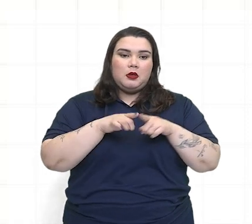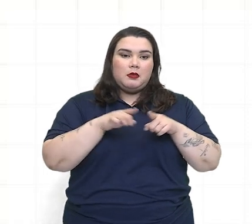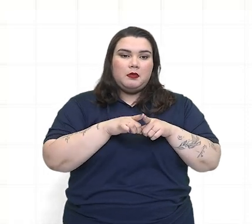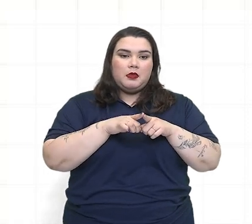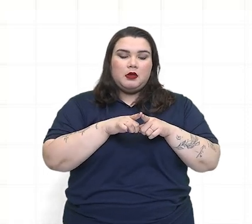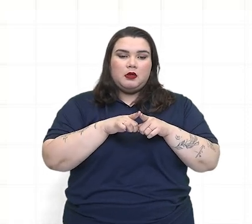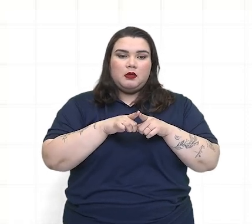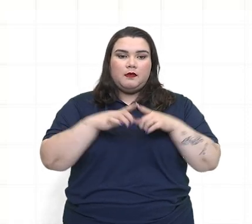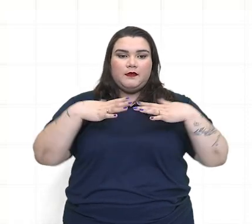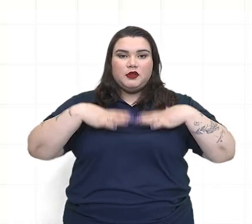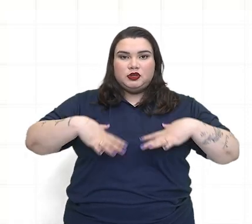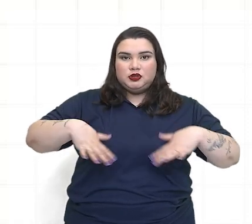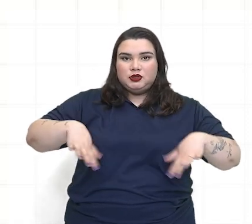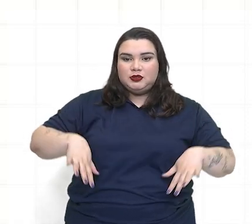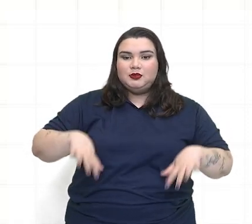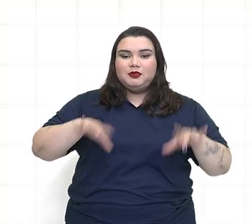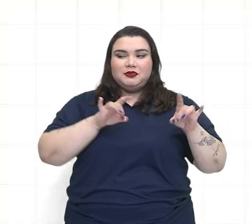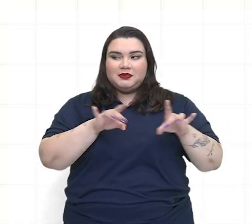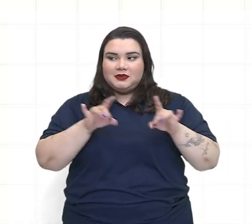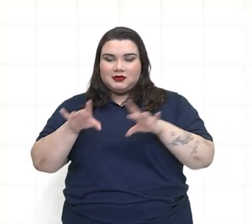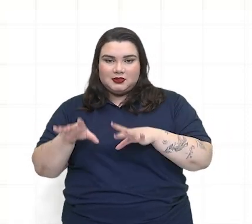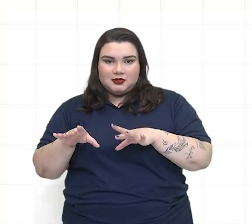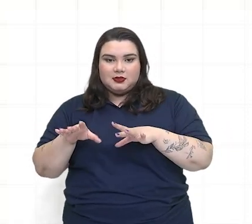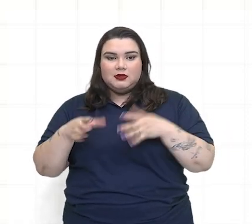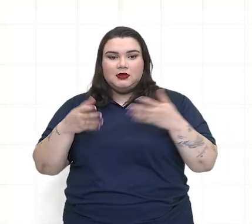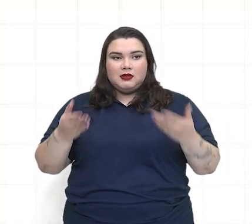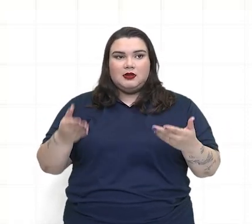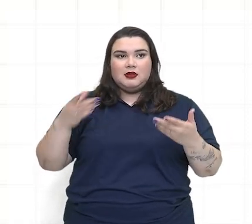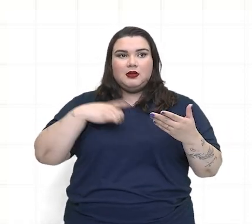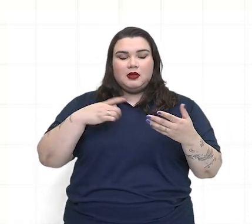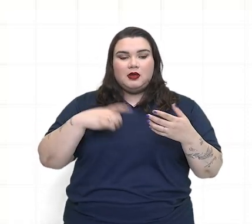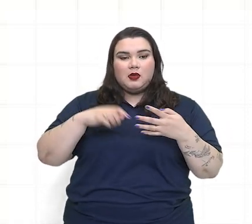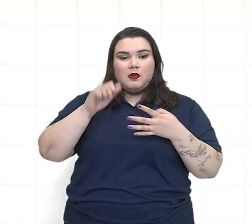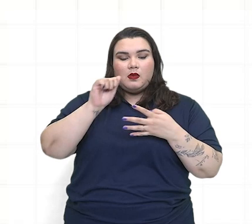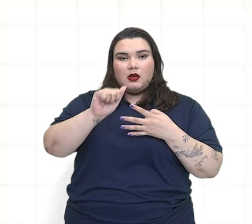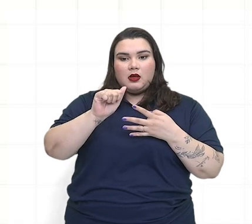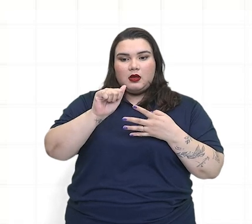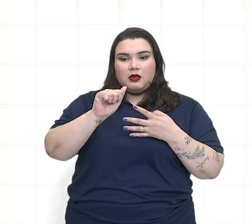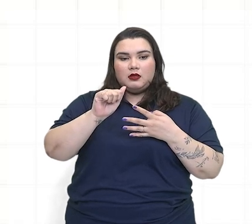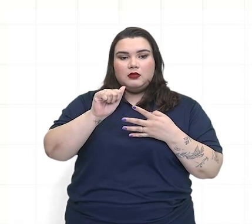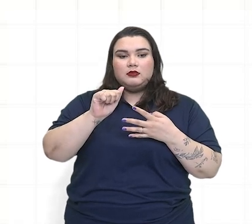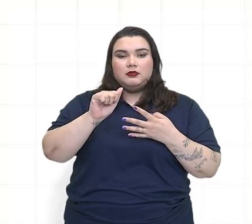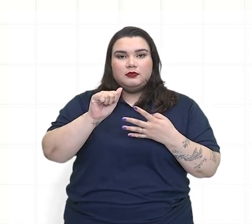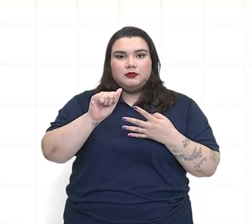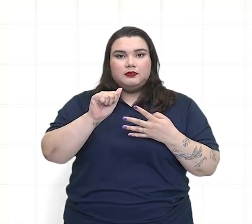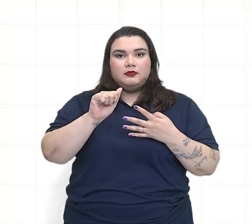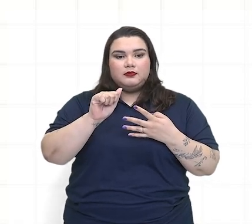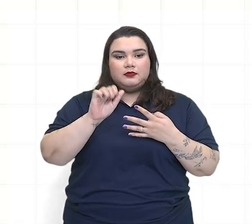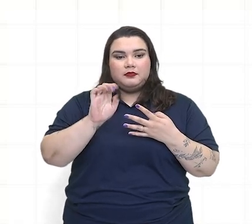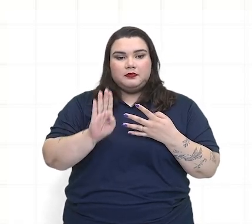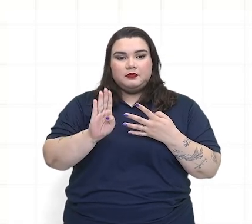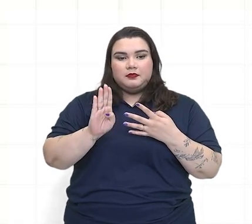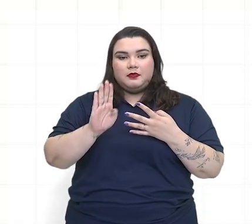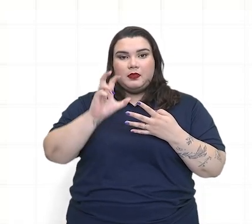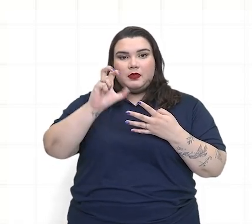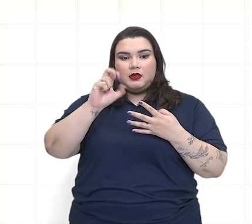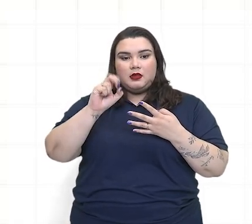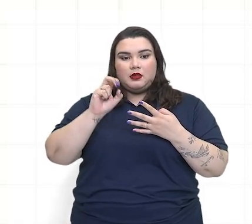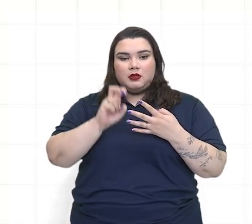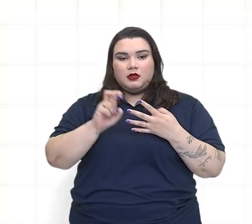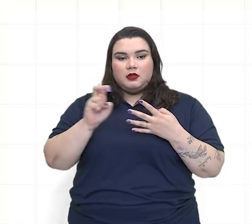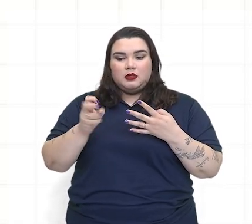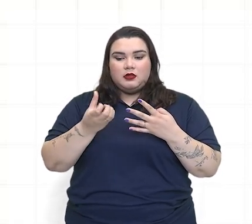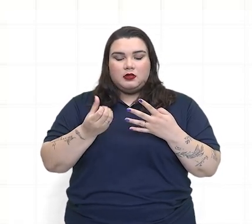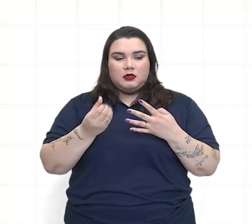vestidos vendidos. Aí tem as alternativas, né? Letra A, letra B, 55, letra